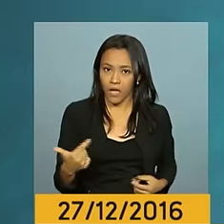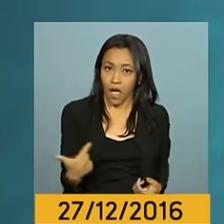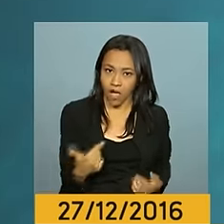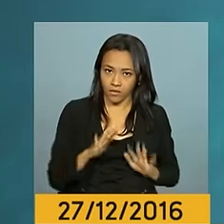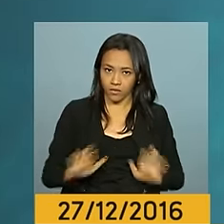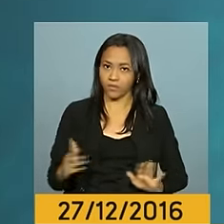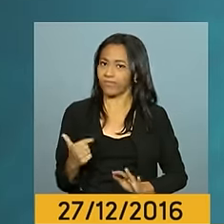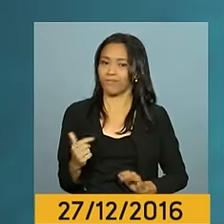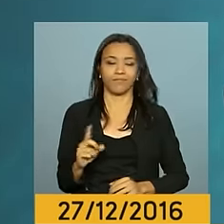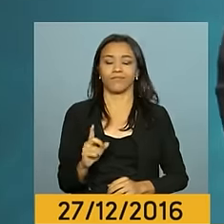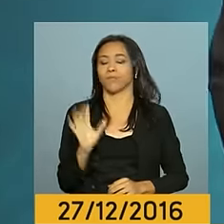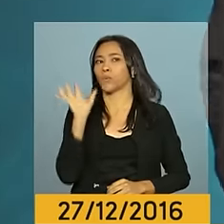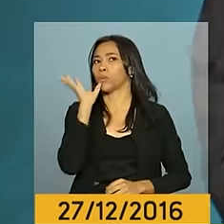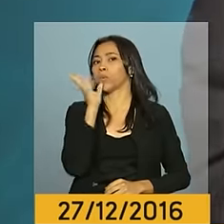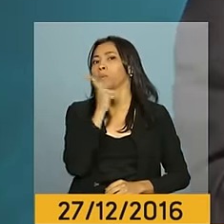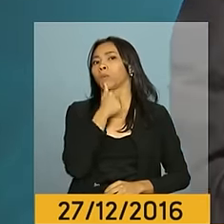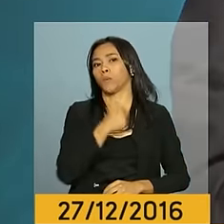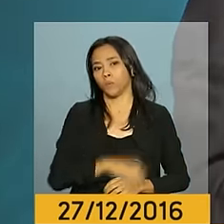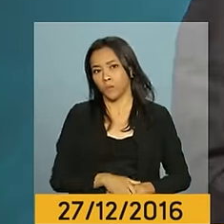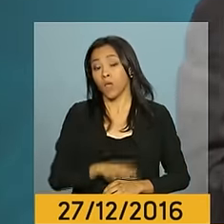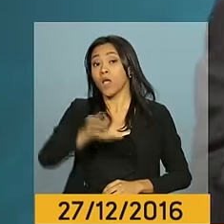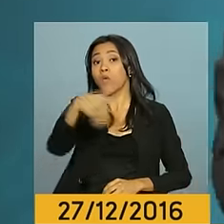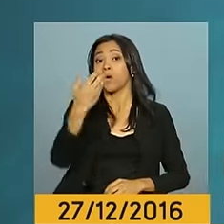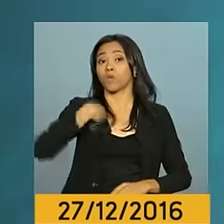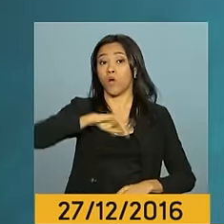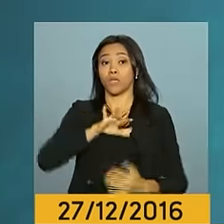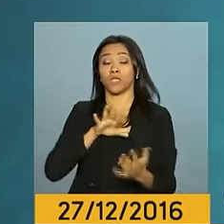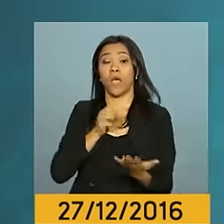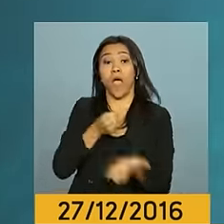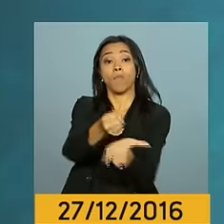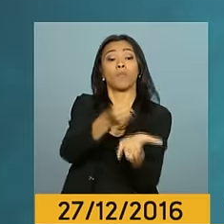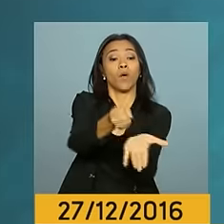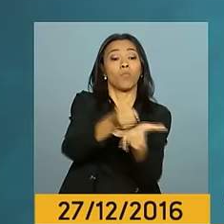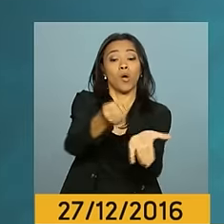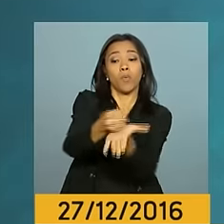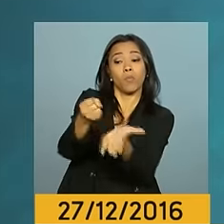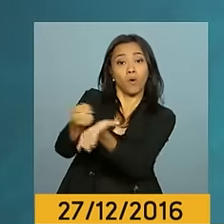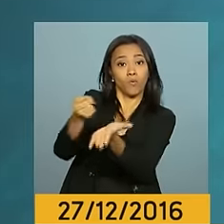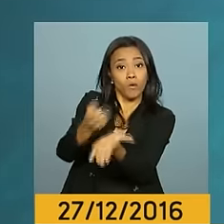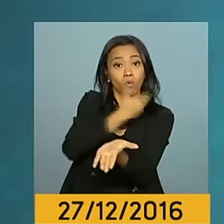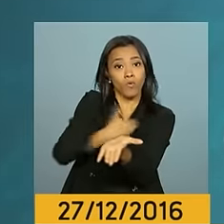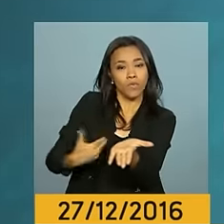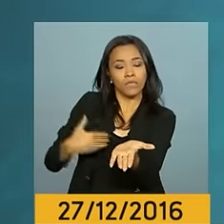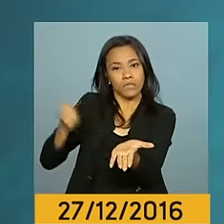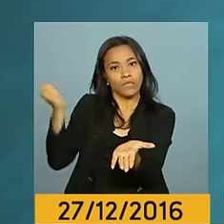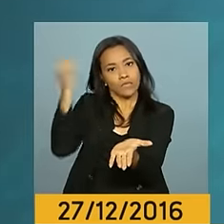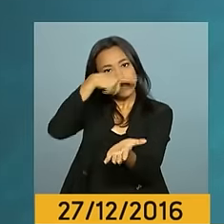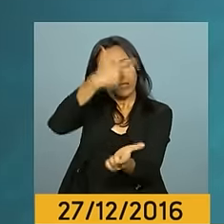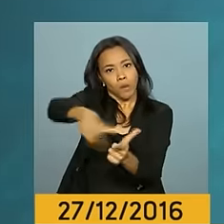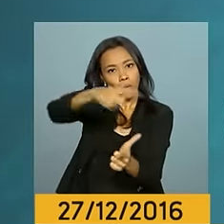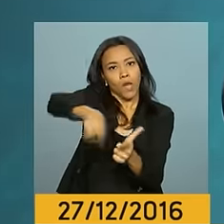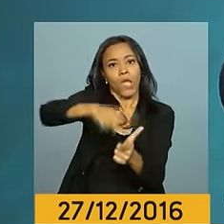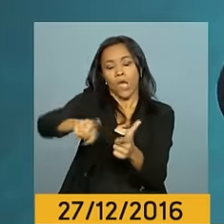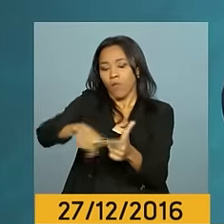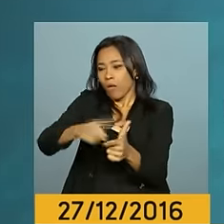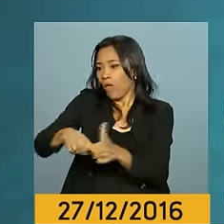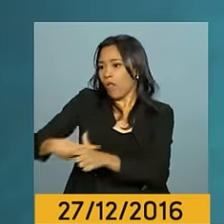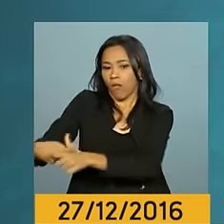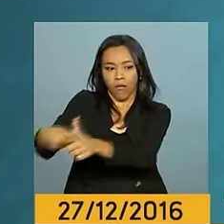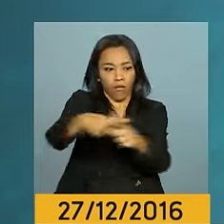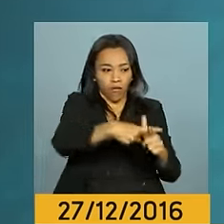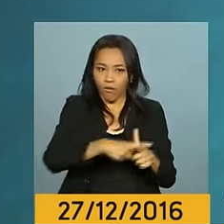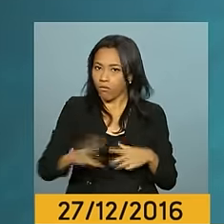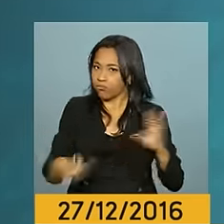quando nós apanhamos o governo nós temos que enfrentar todas as dificuldades mas não podemos negar e nem dar a